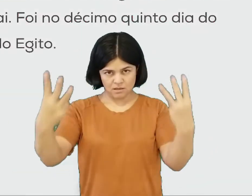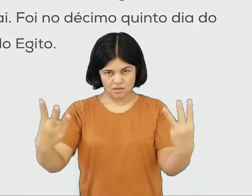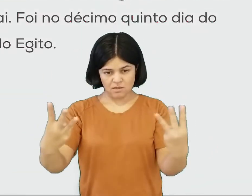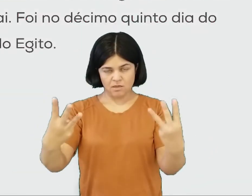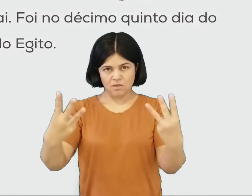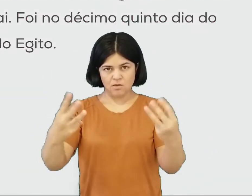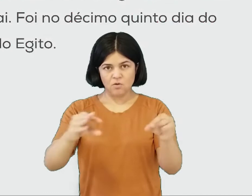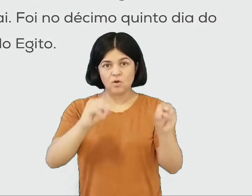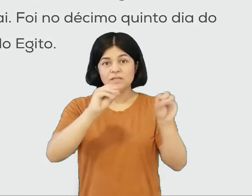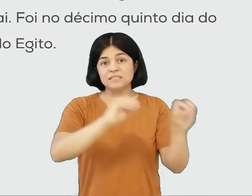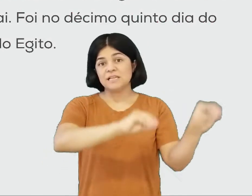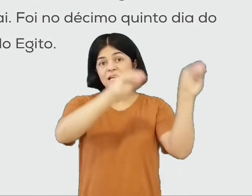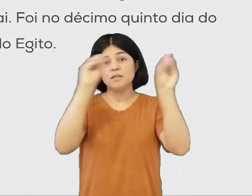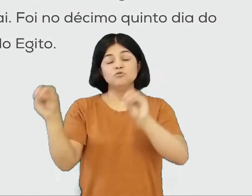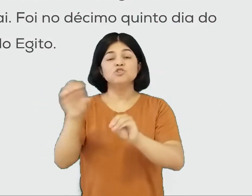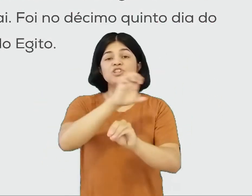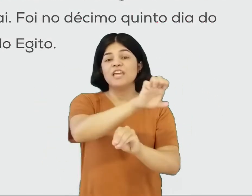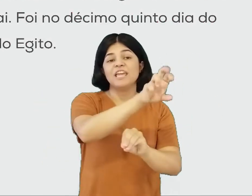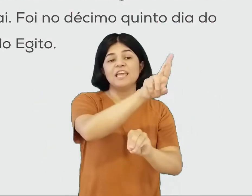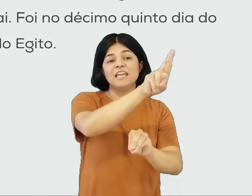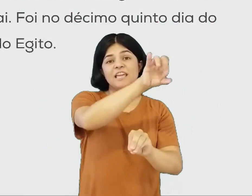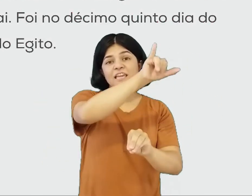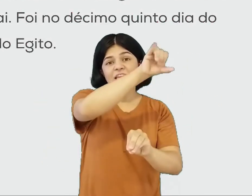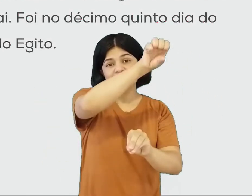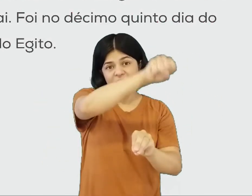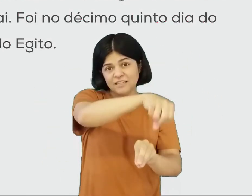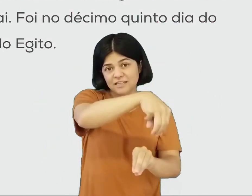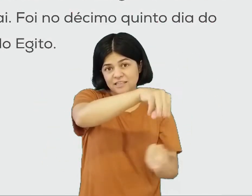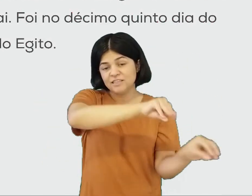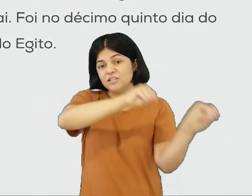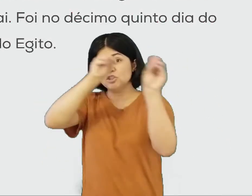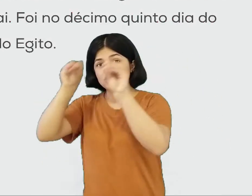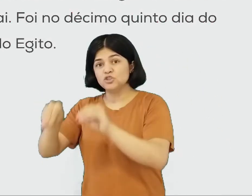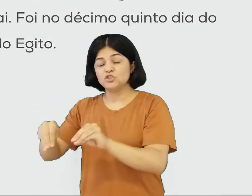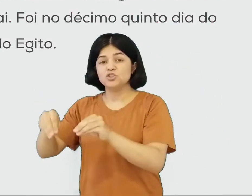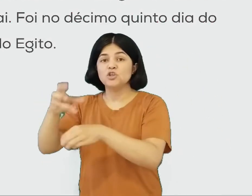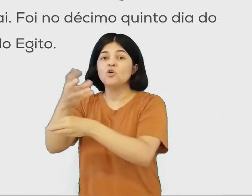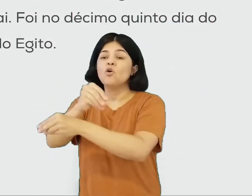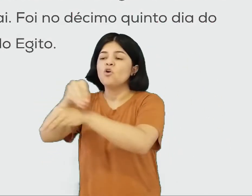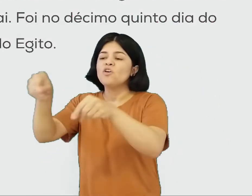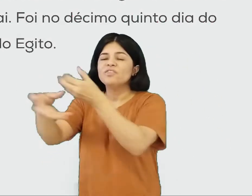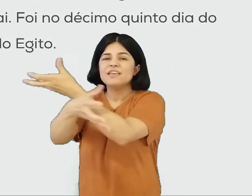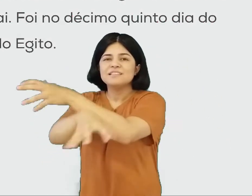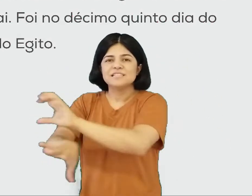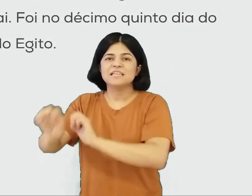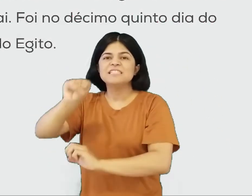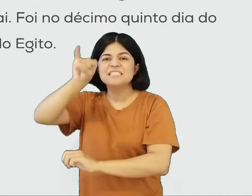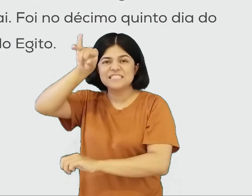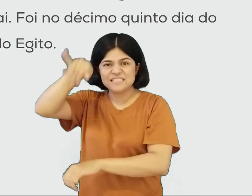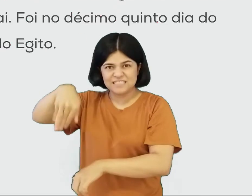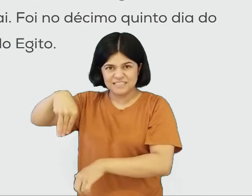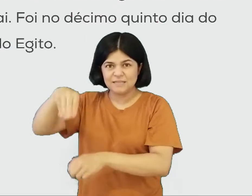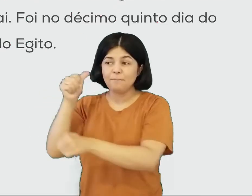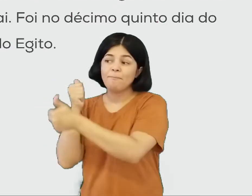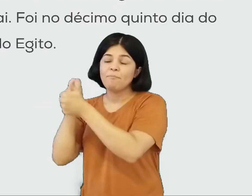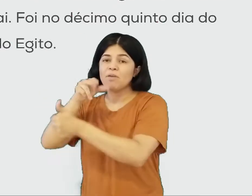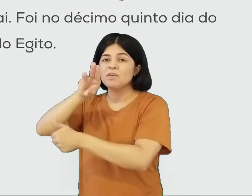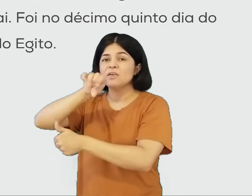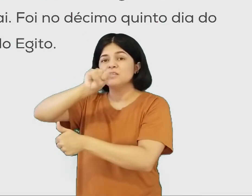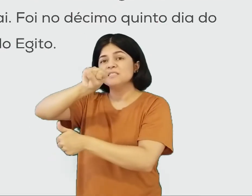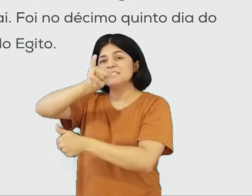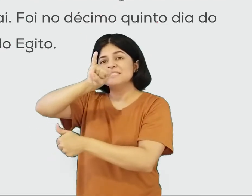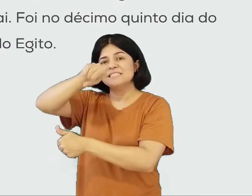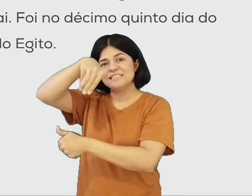de Elim e chegou ao deserto de Sim, que fica entre Elim e o Sinai. Foi no 15º